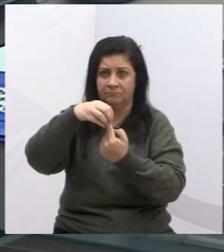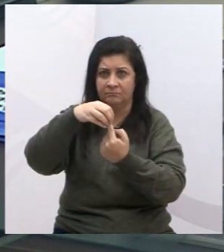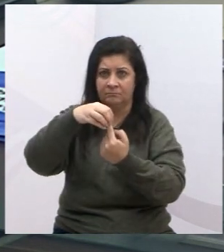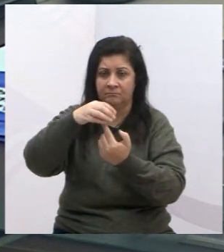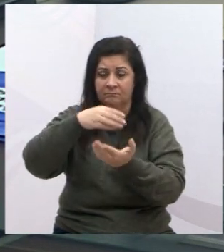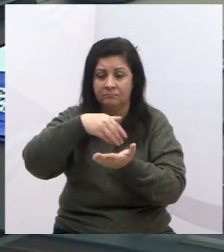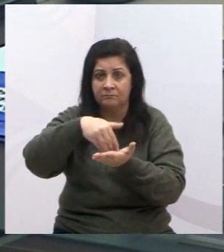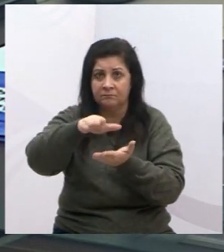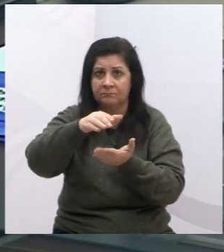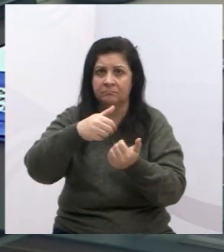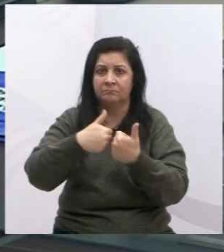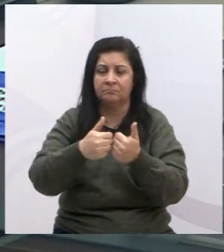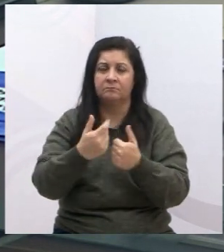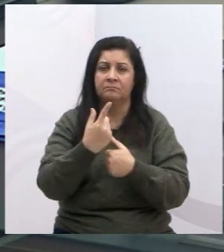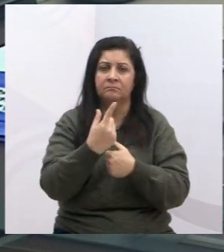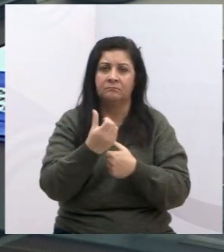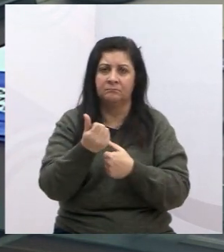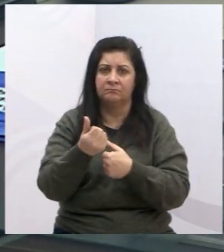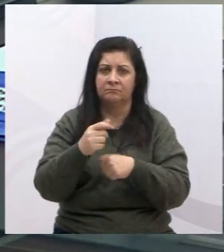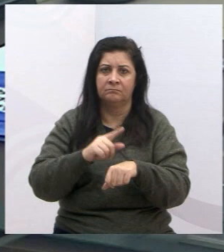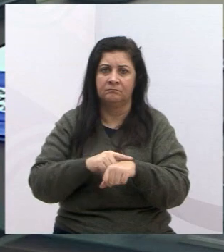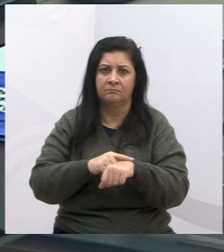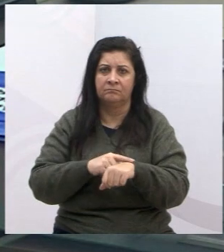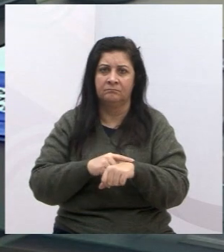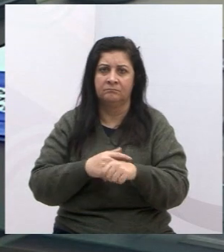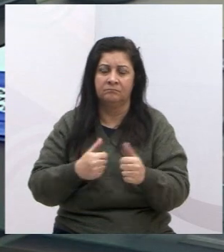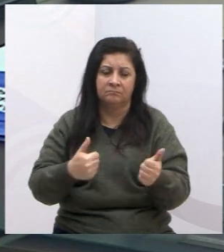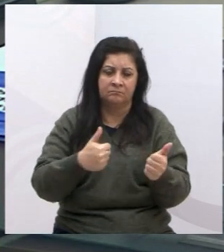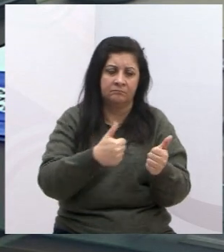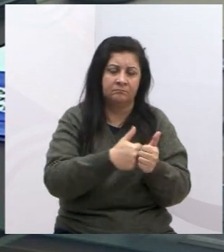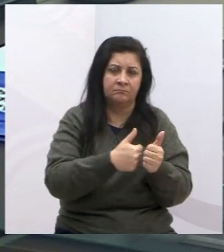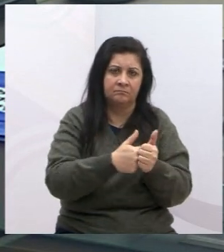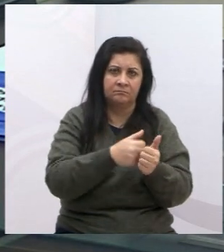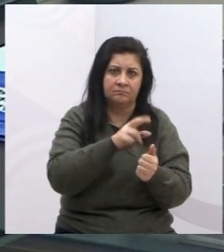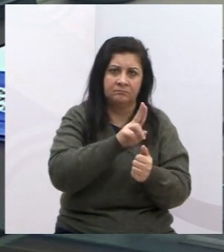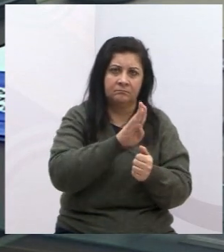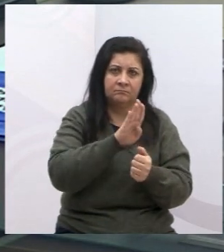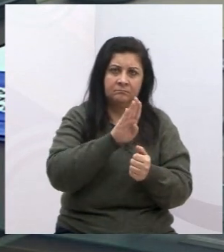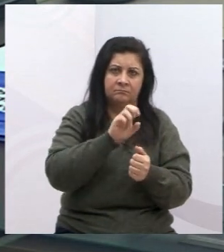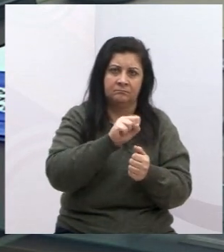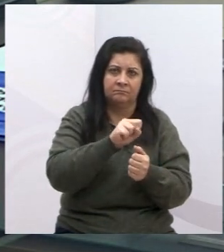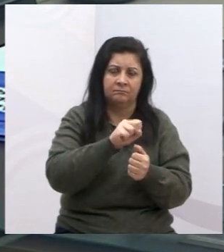16 horas. Aí ele vai passar ali perto do postinho médico, e vai passar ali